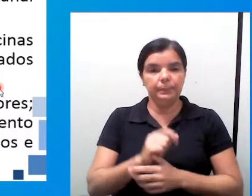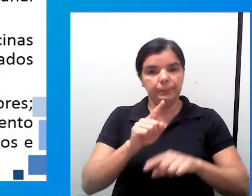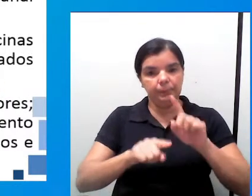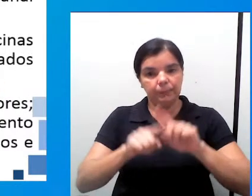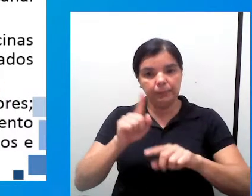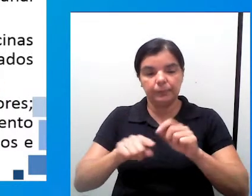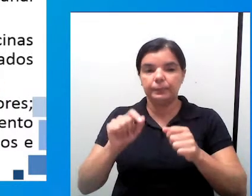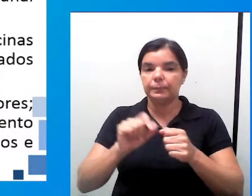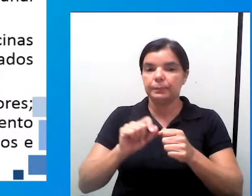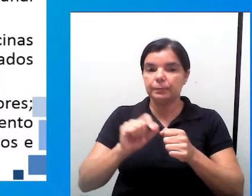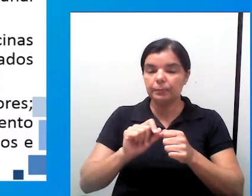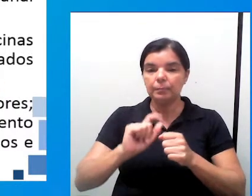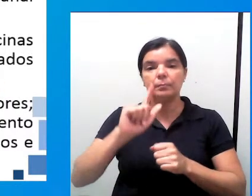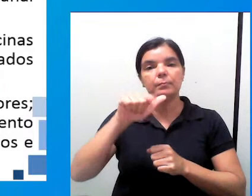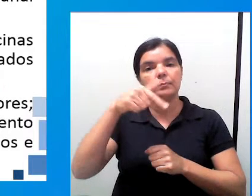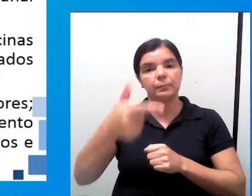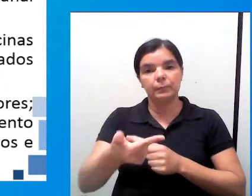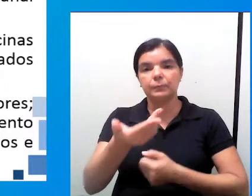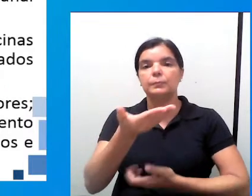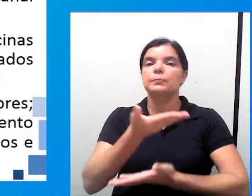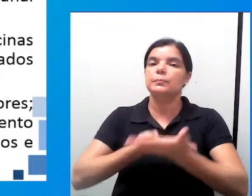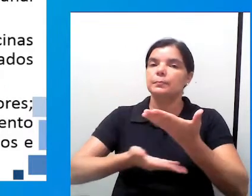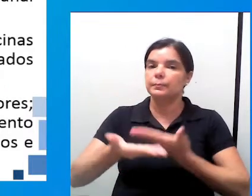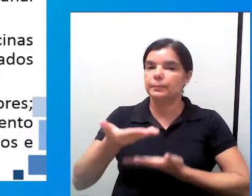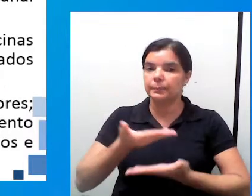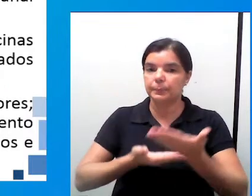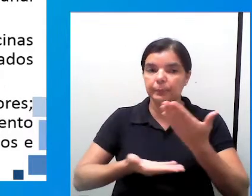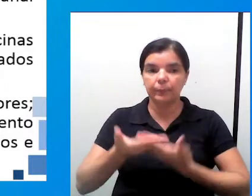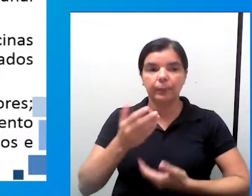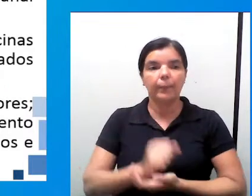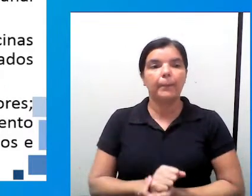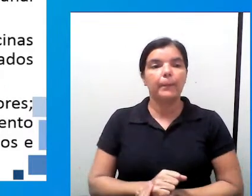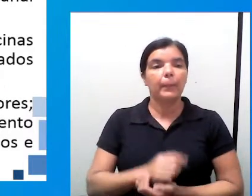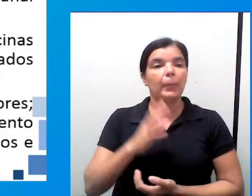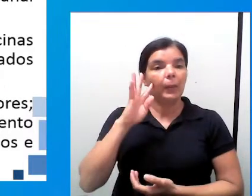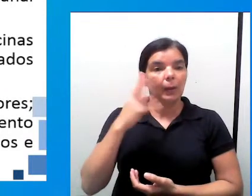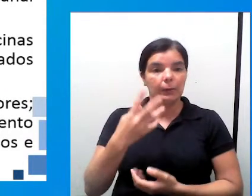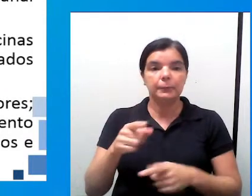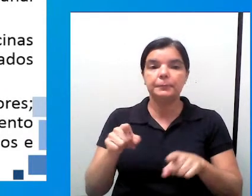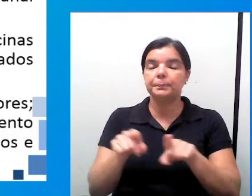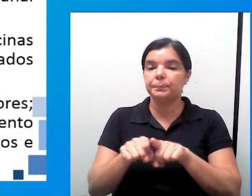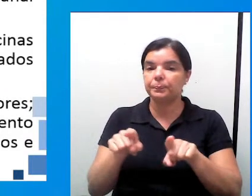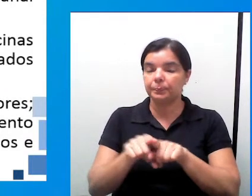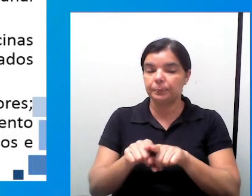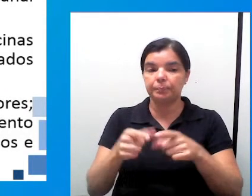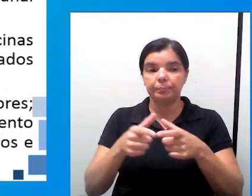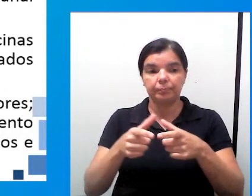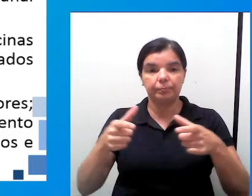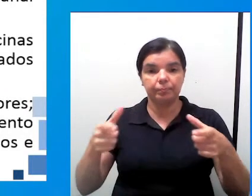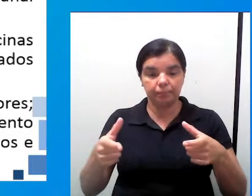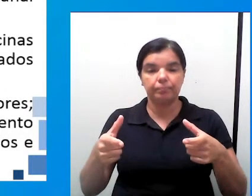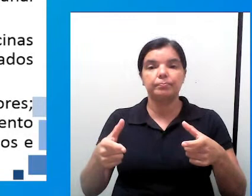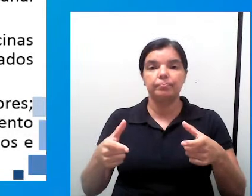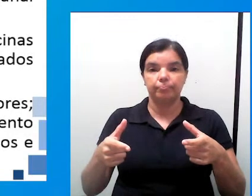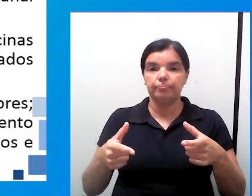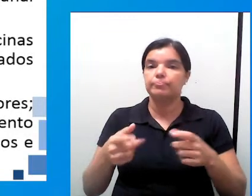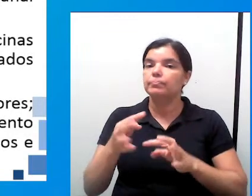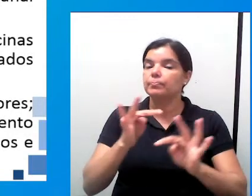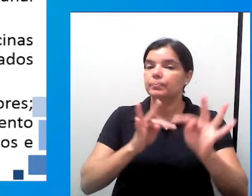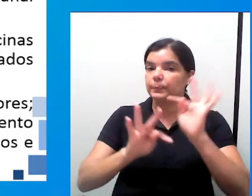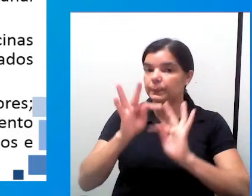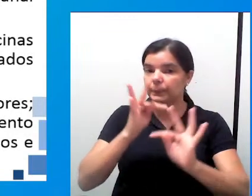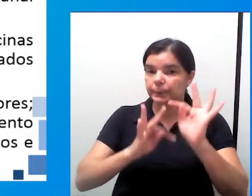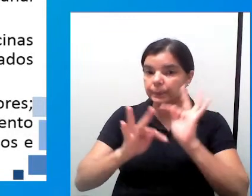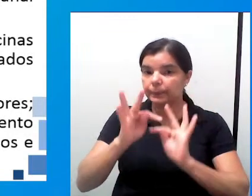que podem ser depois compartilhados. Como resultado, tanto da execução da extensão quanto da semana tecnológica, a gente